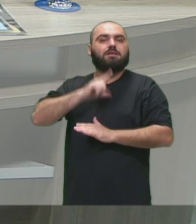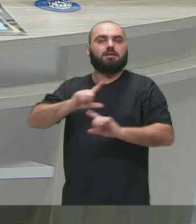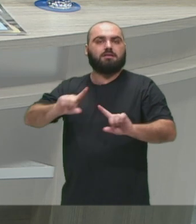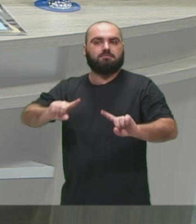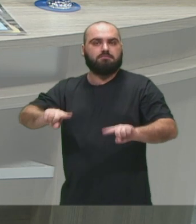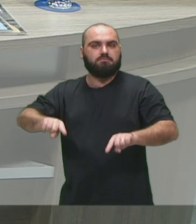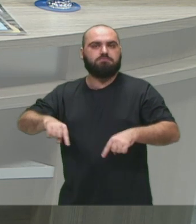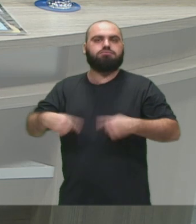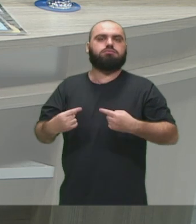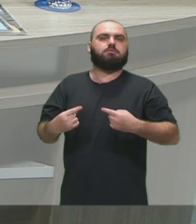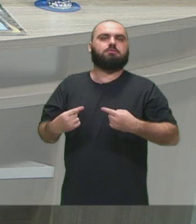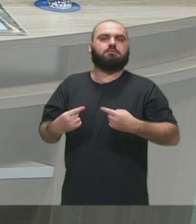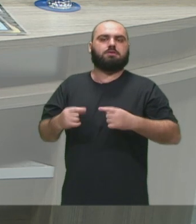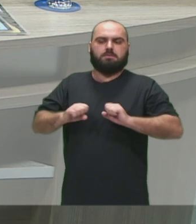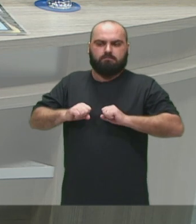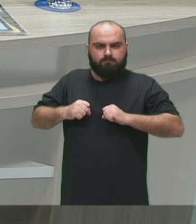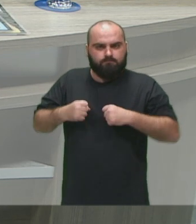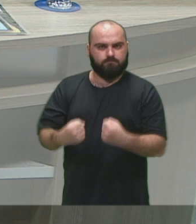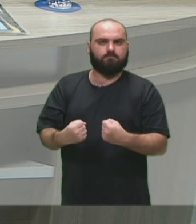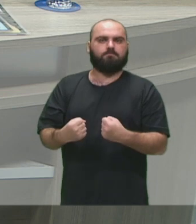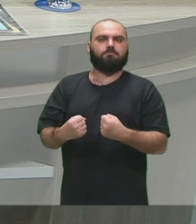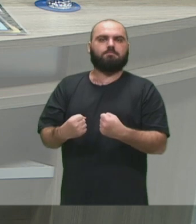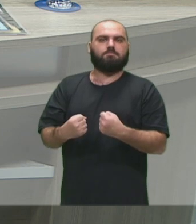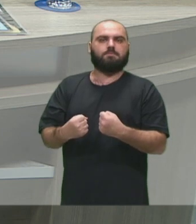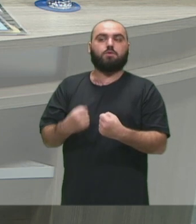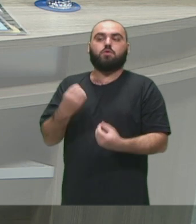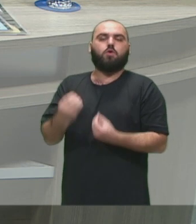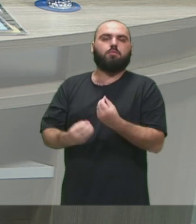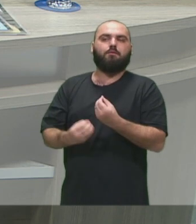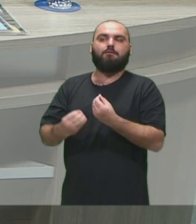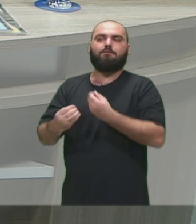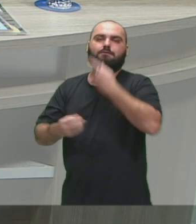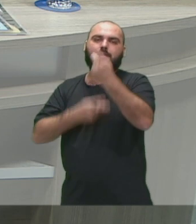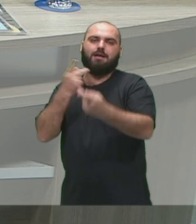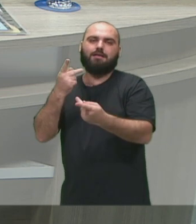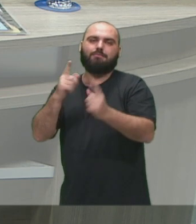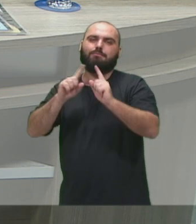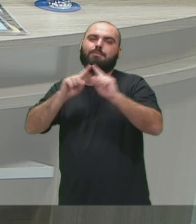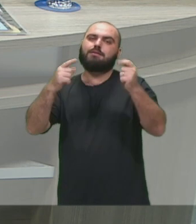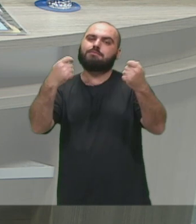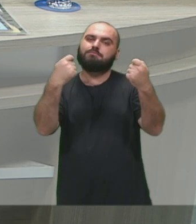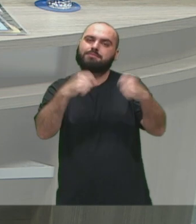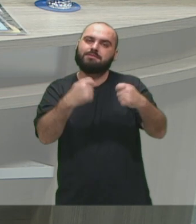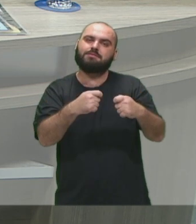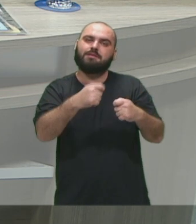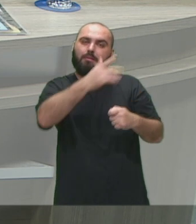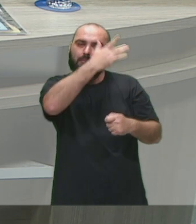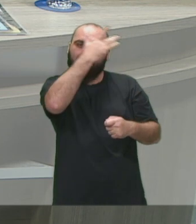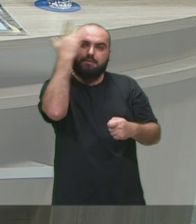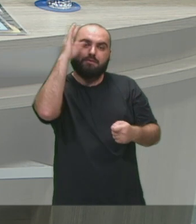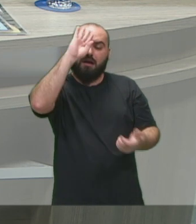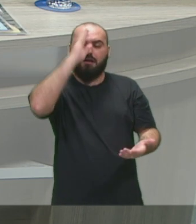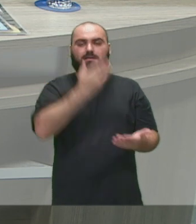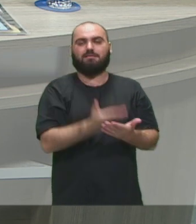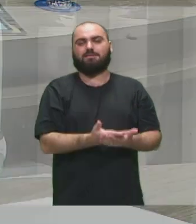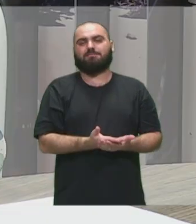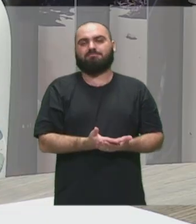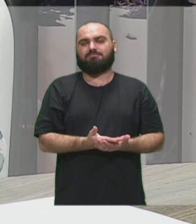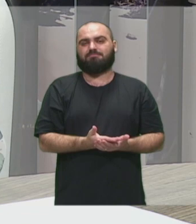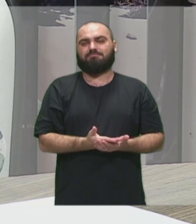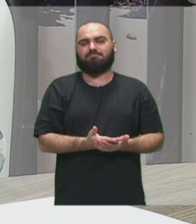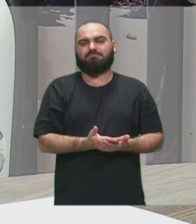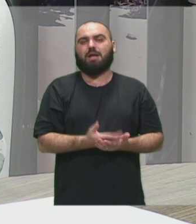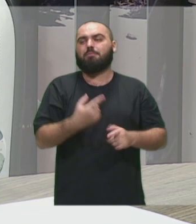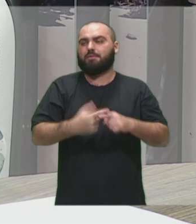nossa fala. E nós precisamos de alguém que acredite em nós. Porque não adianta eu falar e as pessoas dizerem, não, é mentira essa